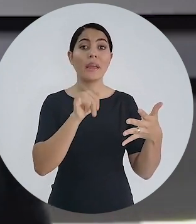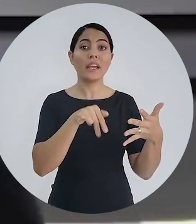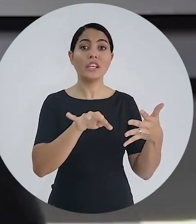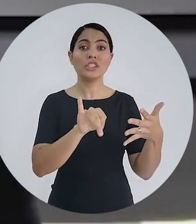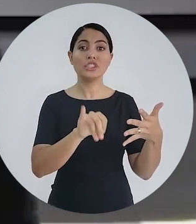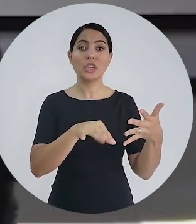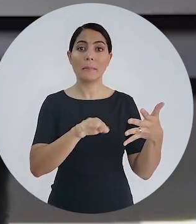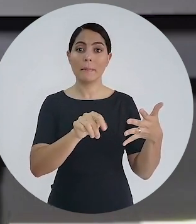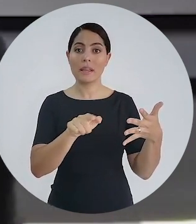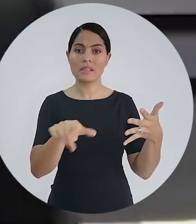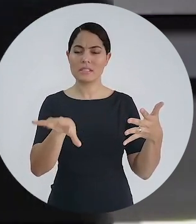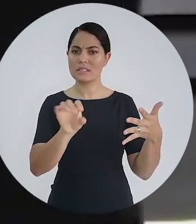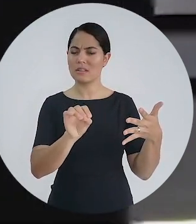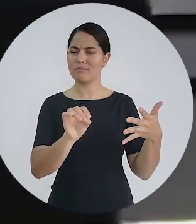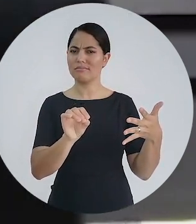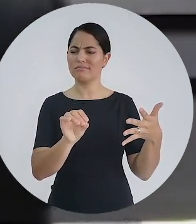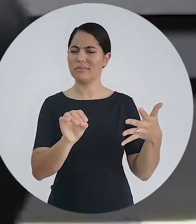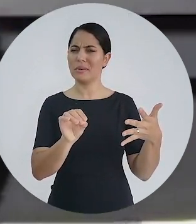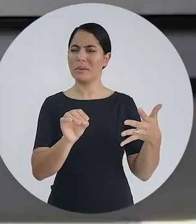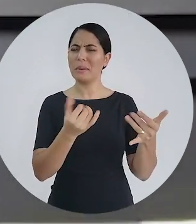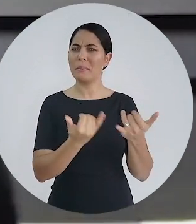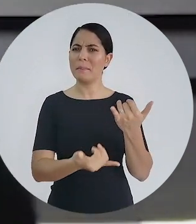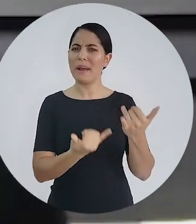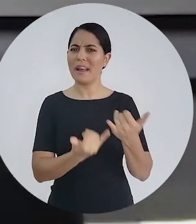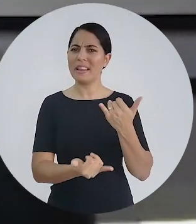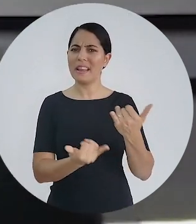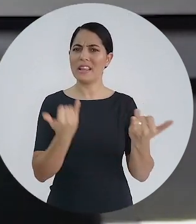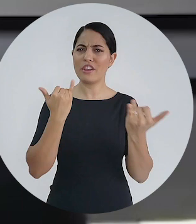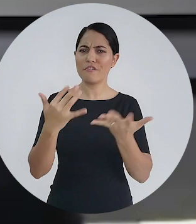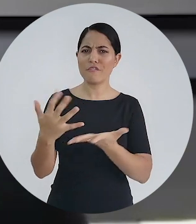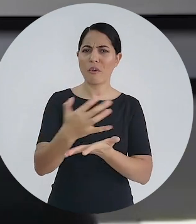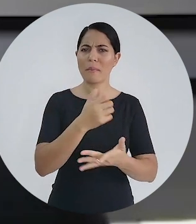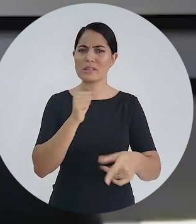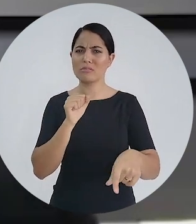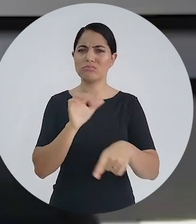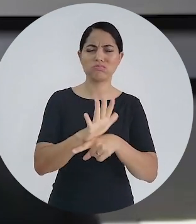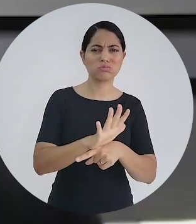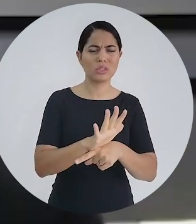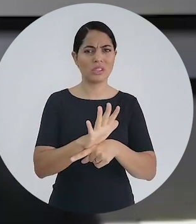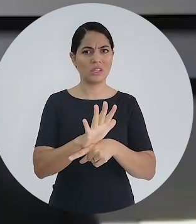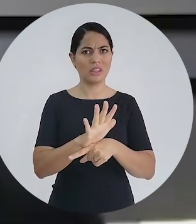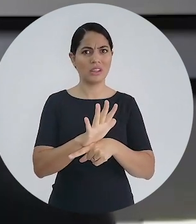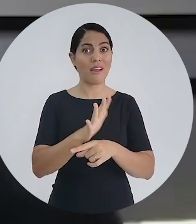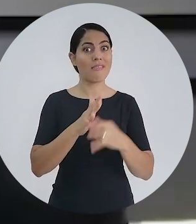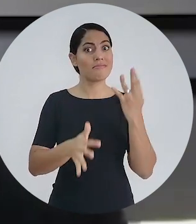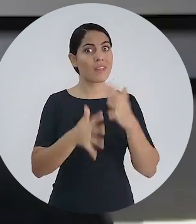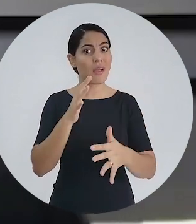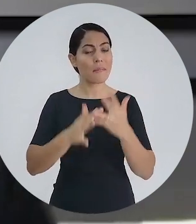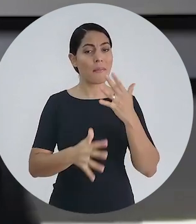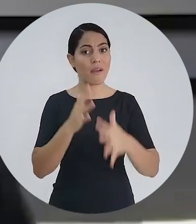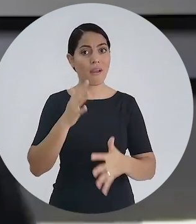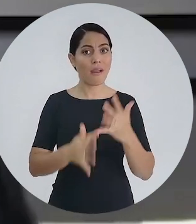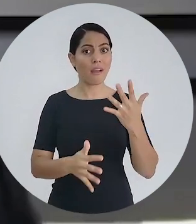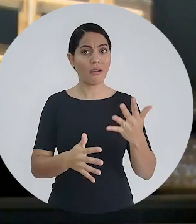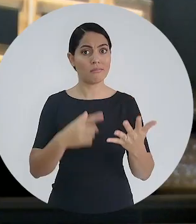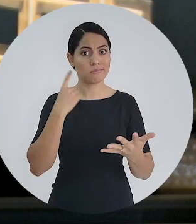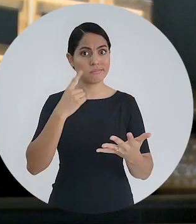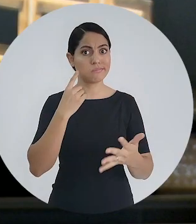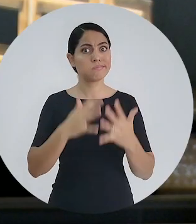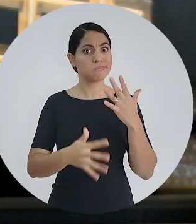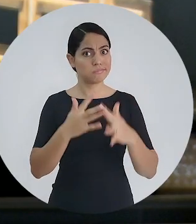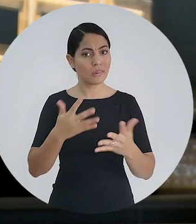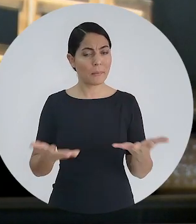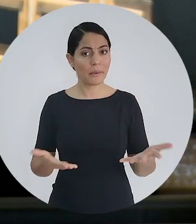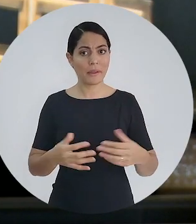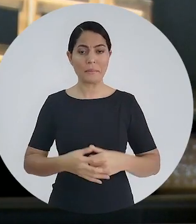Isso, evidentemente, impede o acesso à informação desses processos que são públicos, mas não só isso, atrapalha muito a vida do advogado. Em